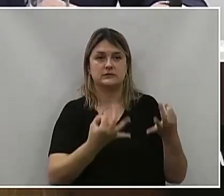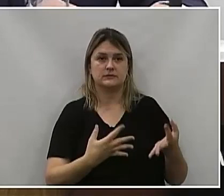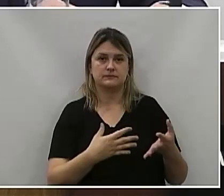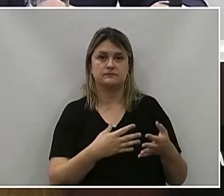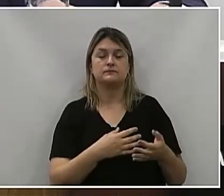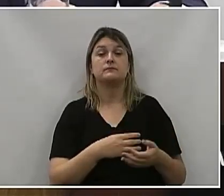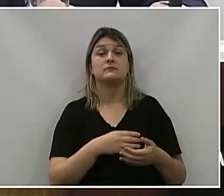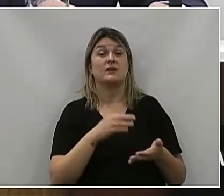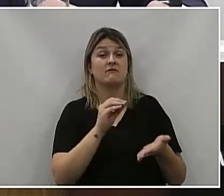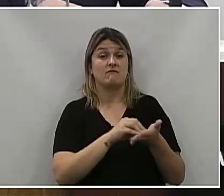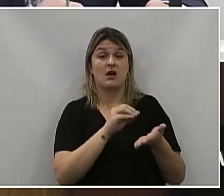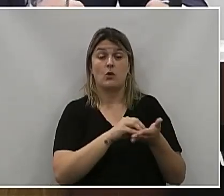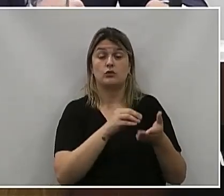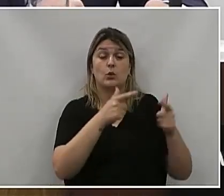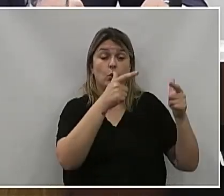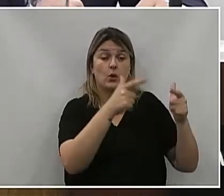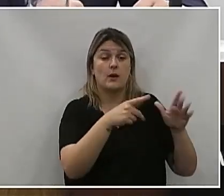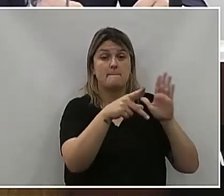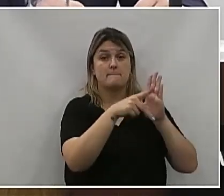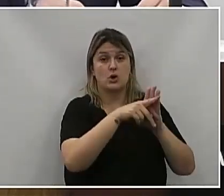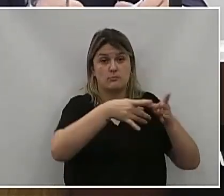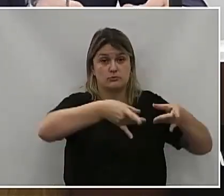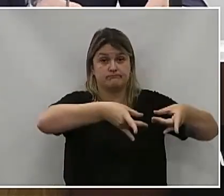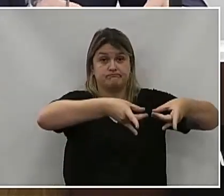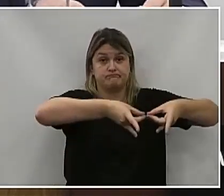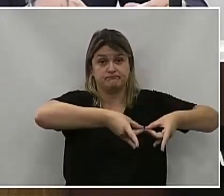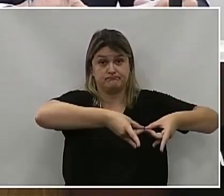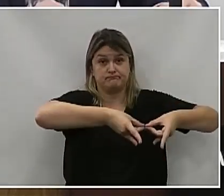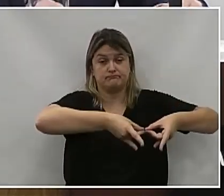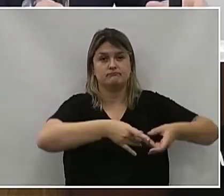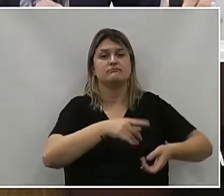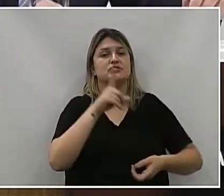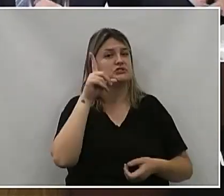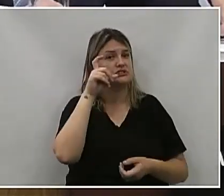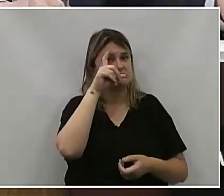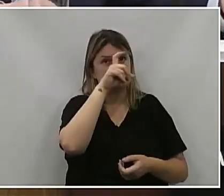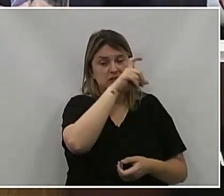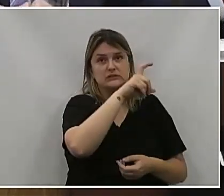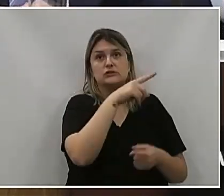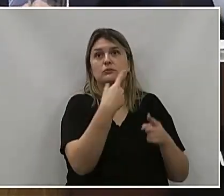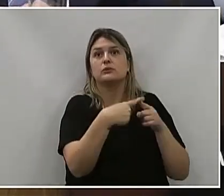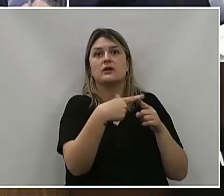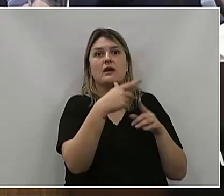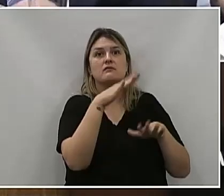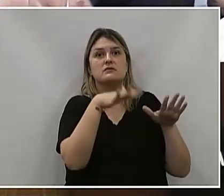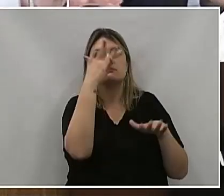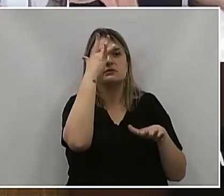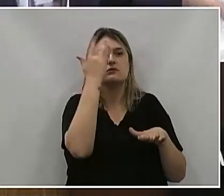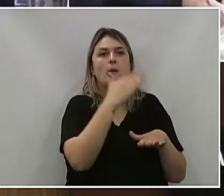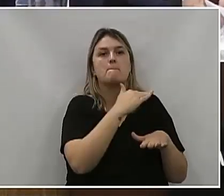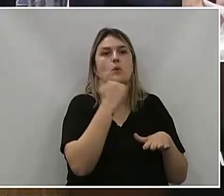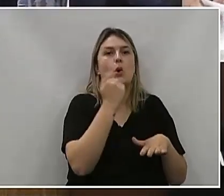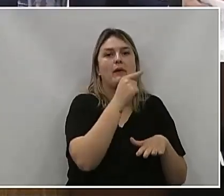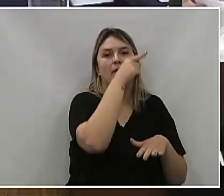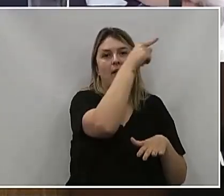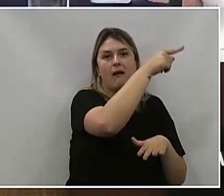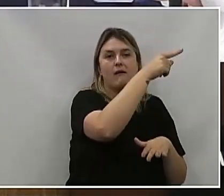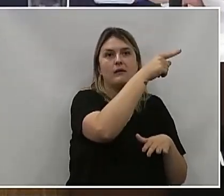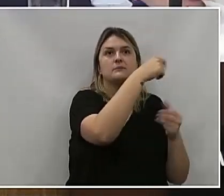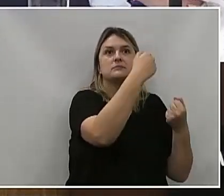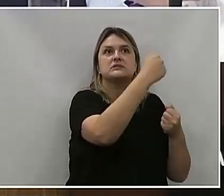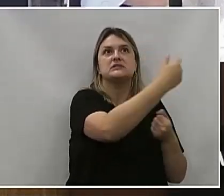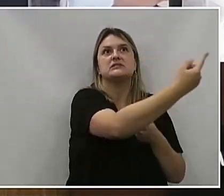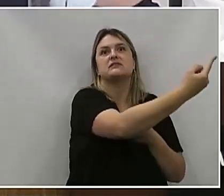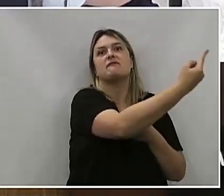Justificativa. A ausência de uma capela mortuária na região do Rio Vermelho tem causado dificuldades emocionais e logísticas para as famílias que enfrentam a perda de um